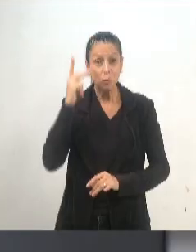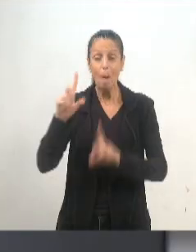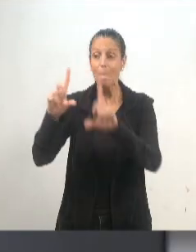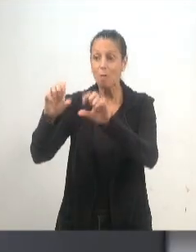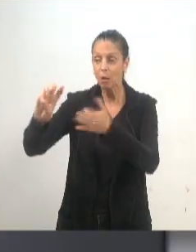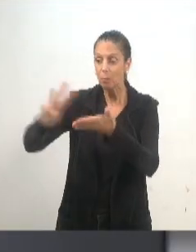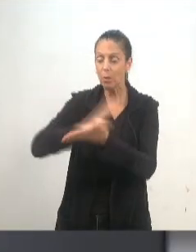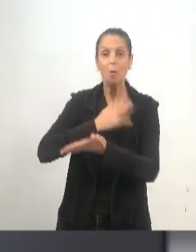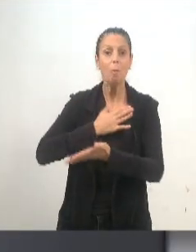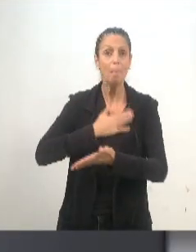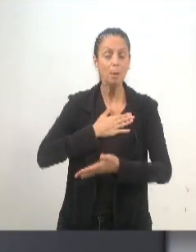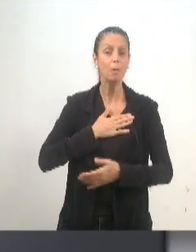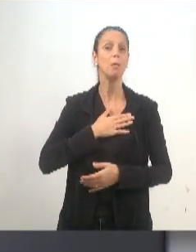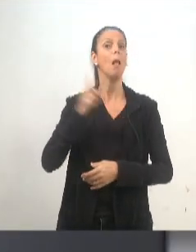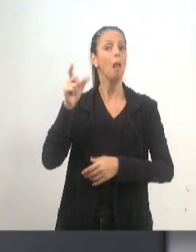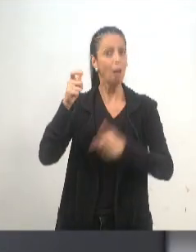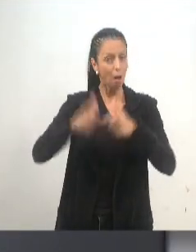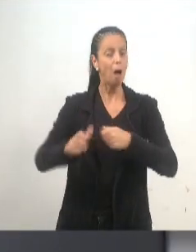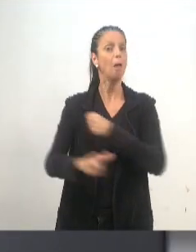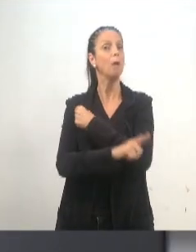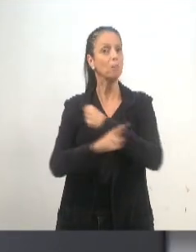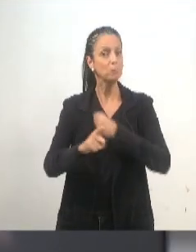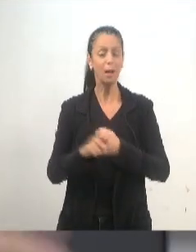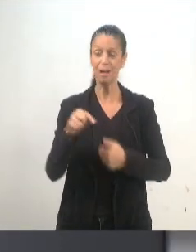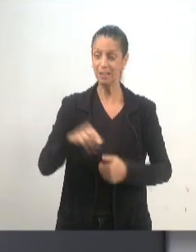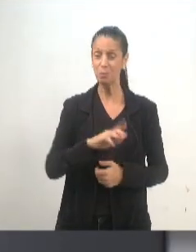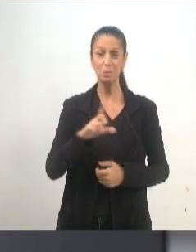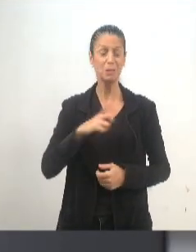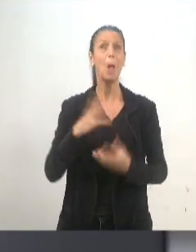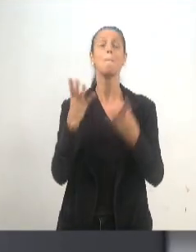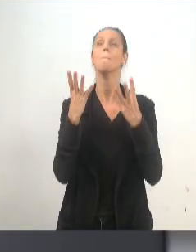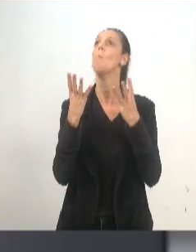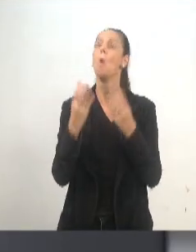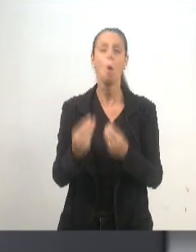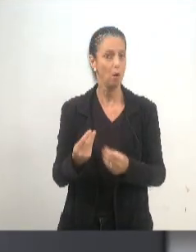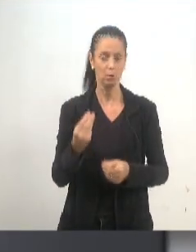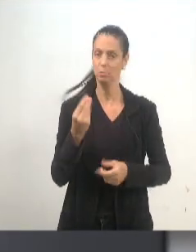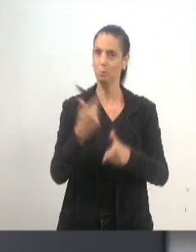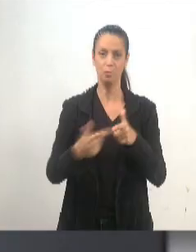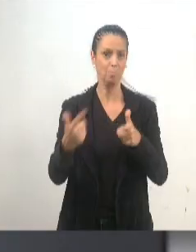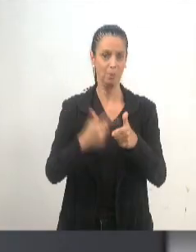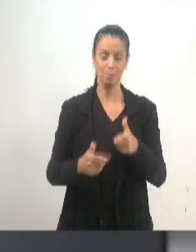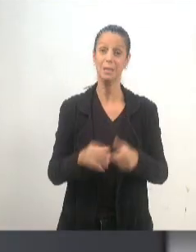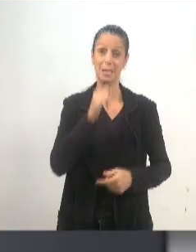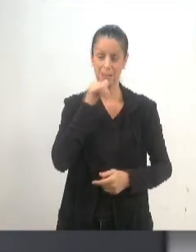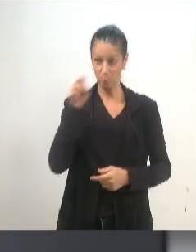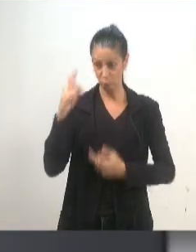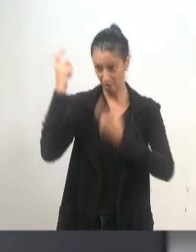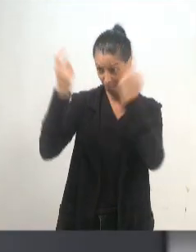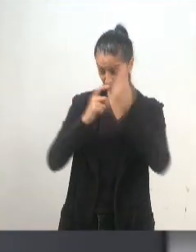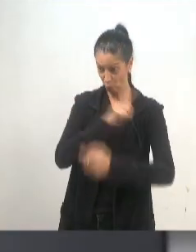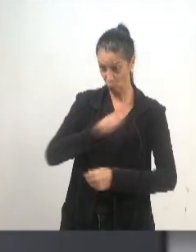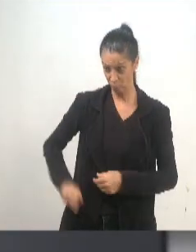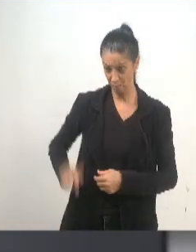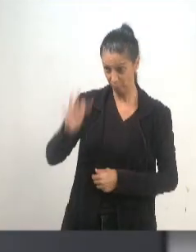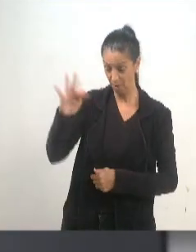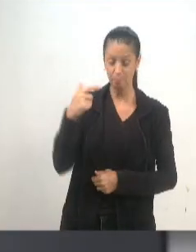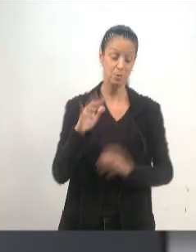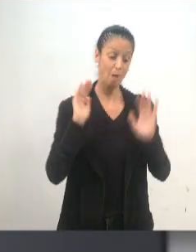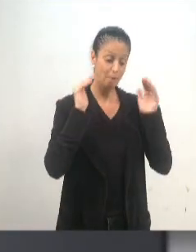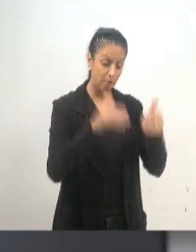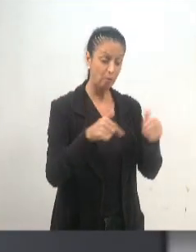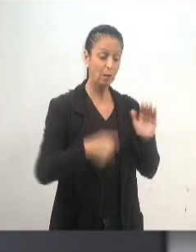ruas. Quer dizer, aqui em Blumenau tem tantos problemas que eu preciso que Vossa Excelência se empenhe da mesma forma que está preocupado com os problemas do governo federal, com os problemas